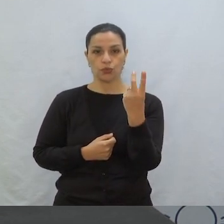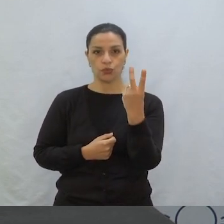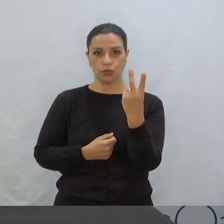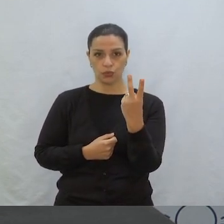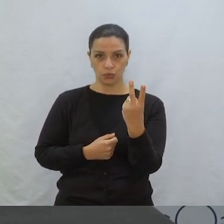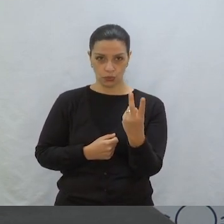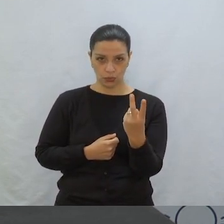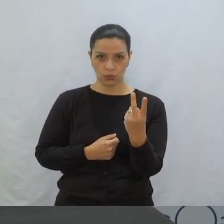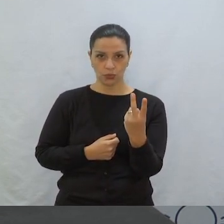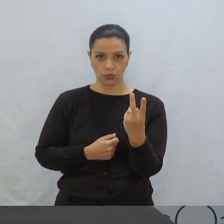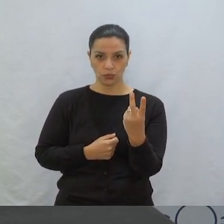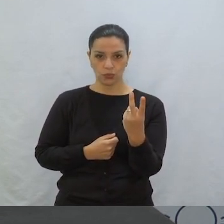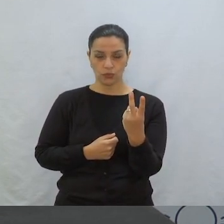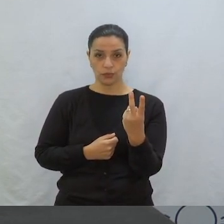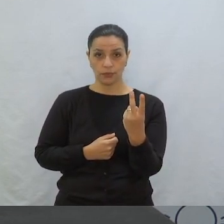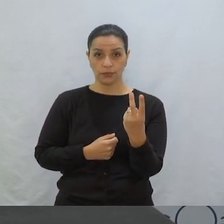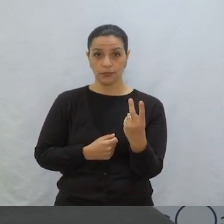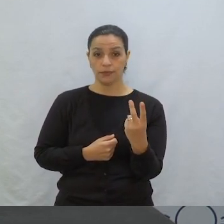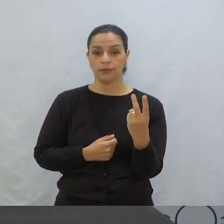1,